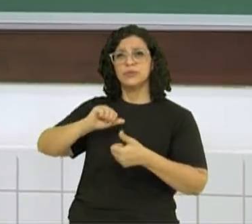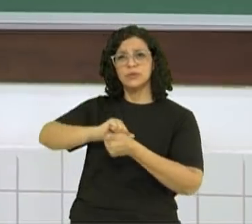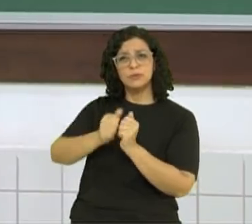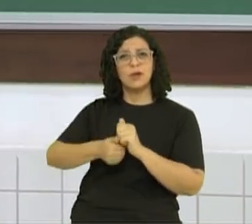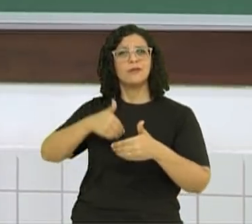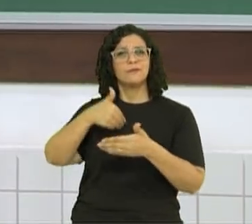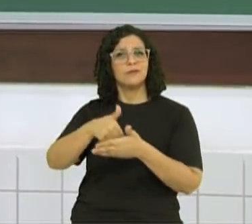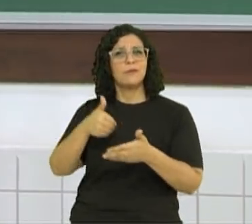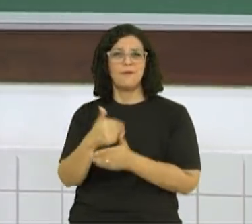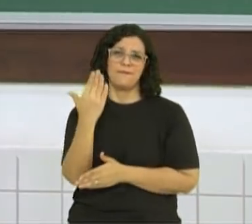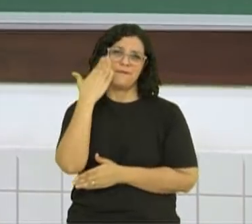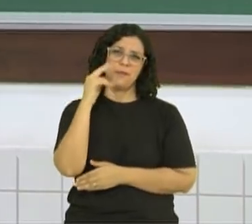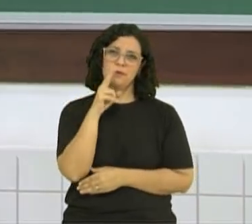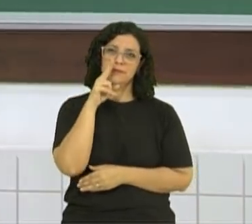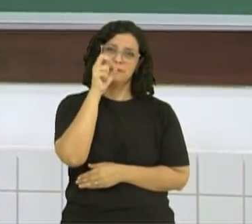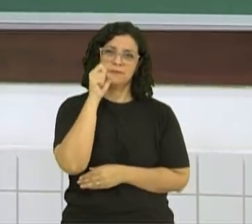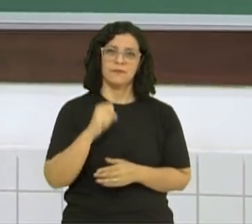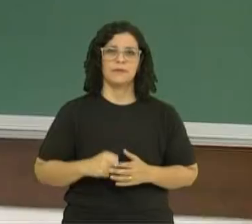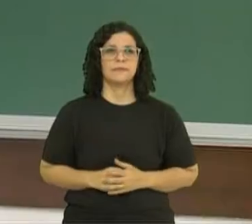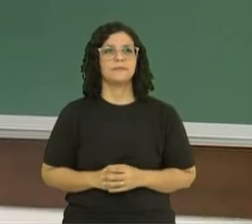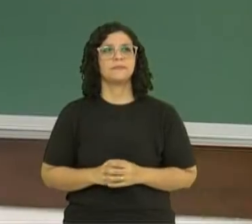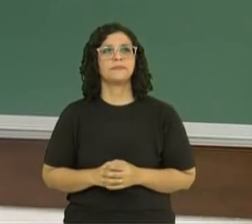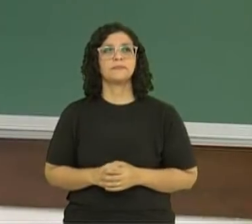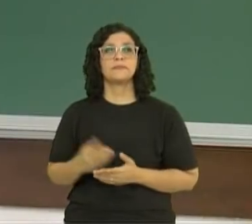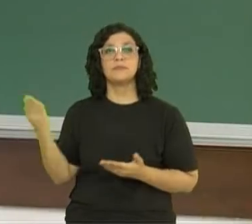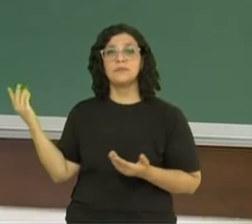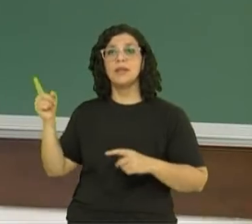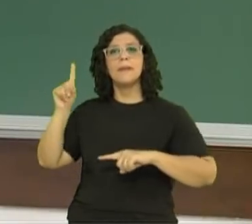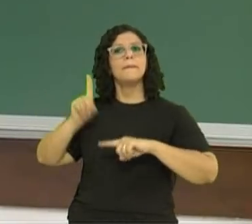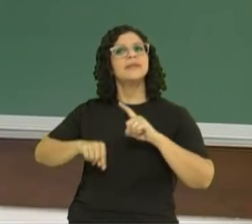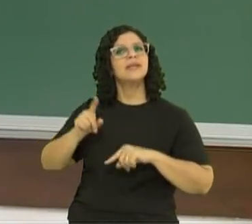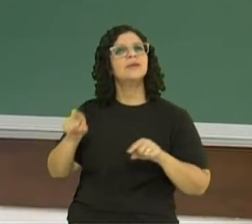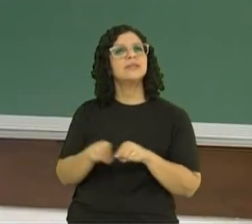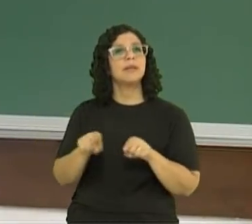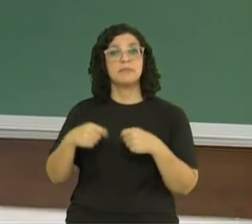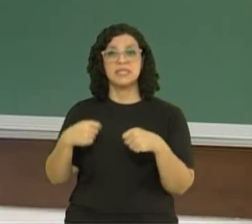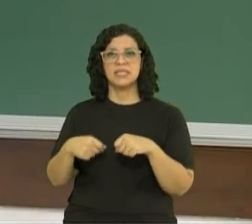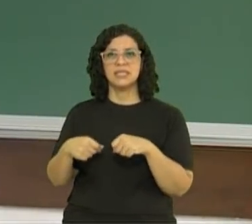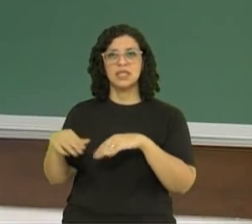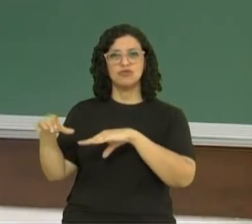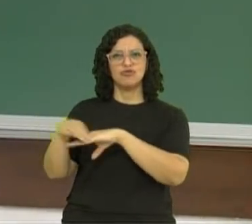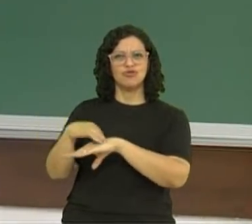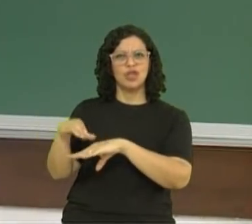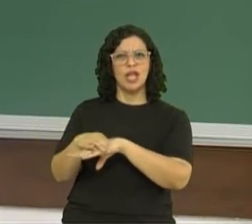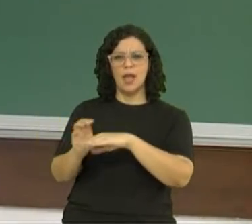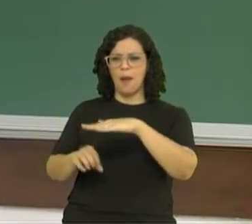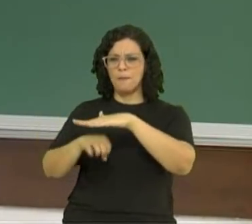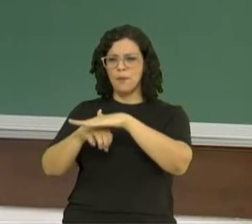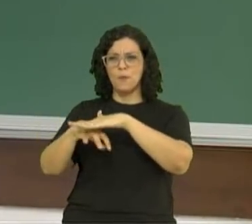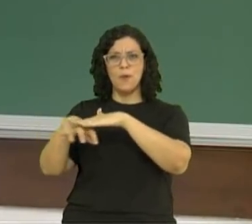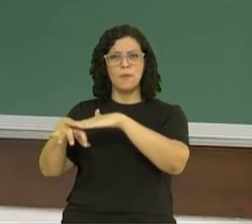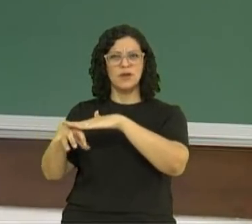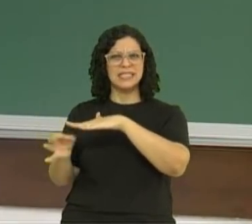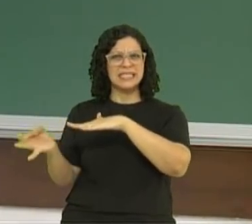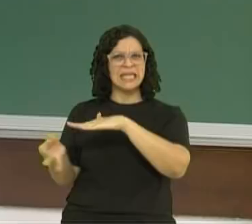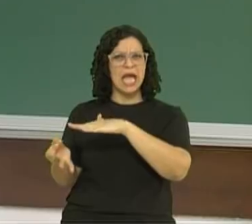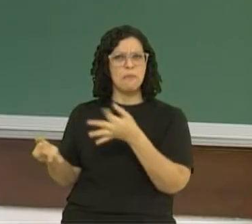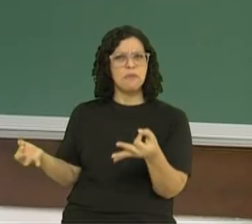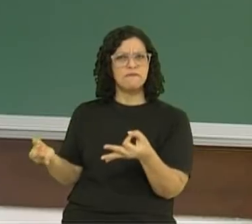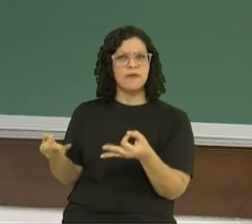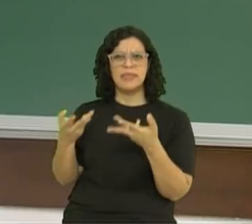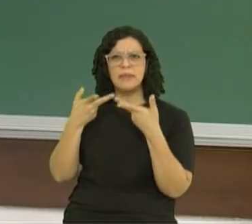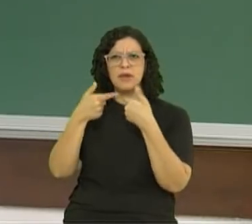muito popular, ser bastante forte, bastante praticado, né? Equipamentos também, nós não precisamos ter chuteiras de última